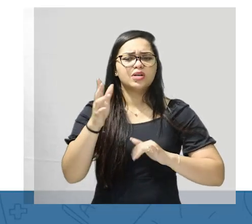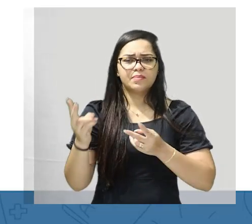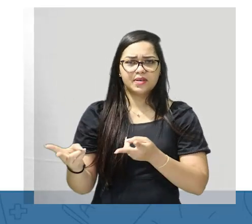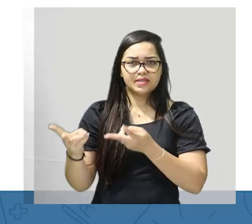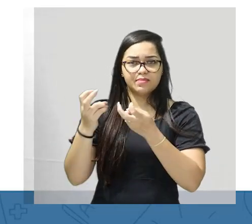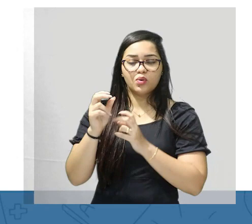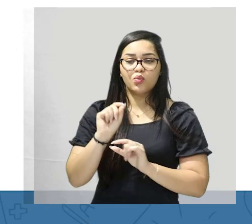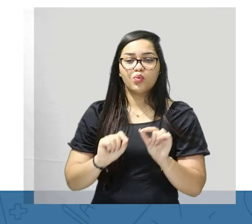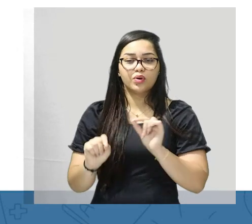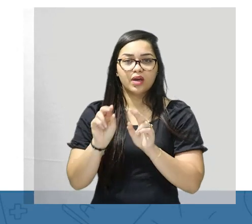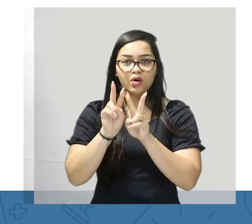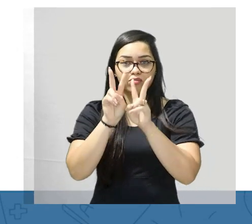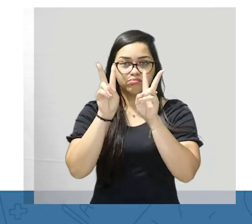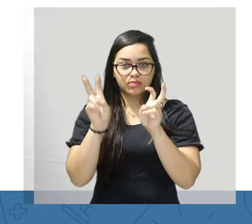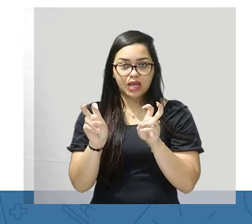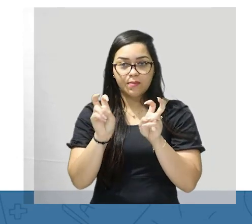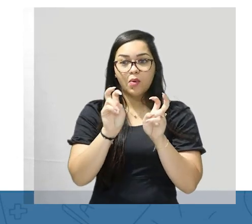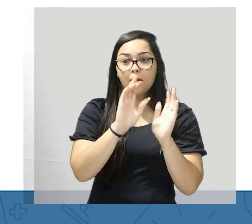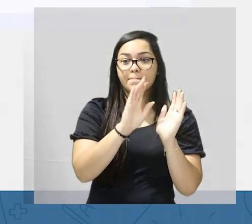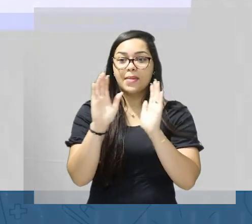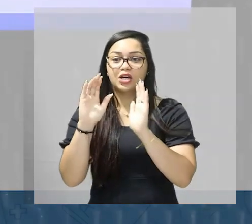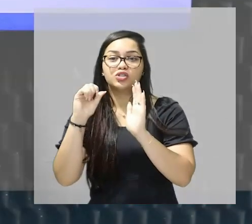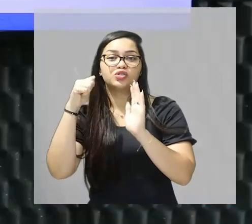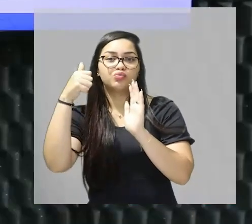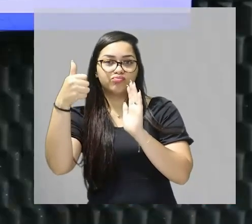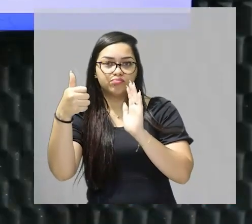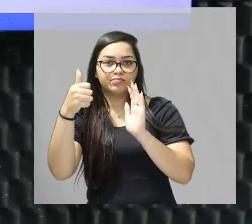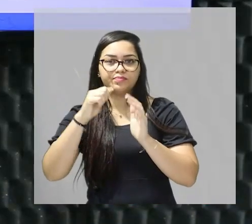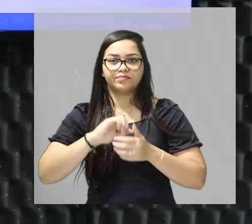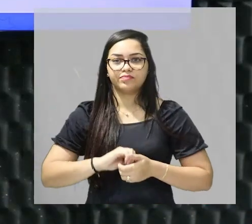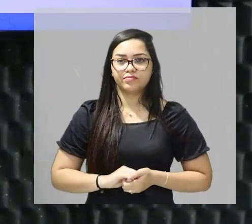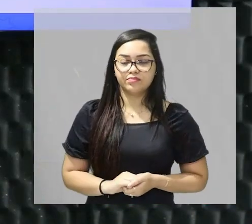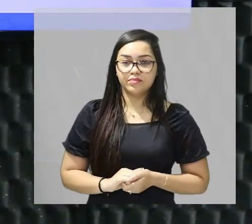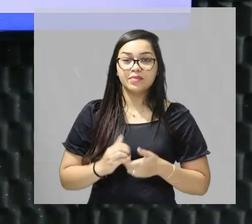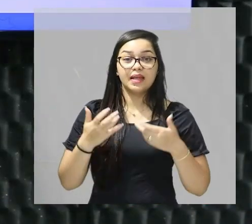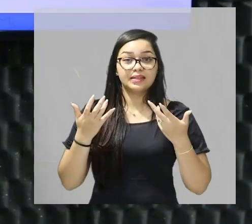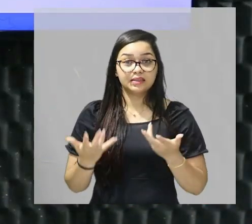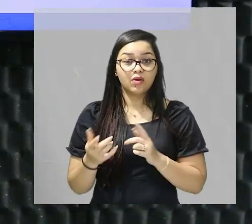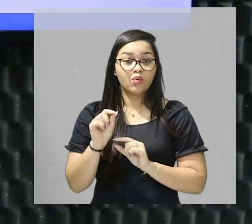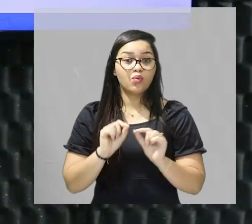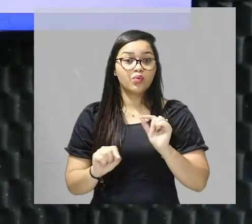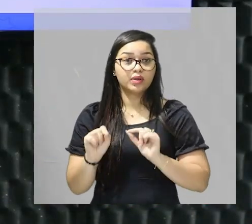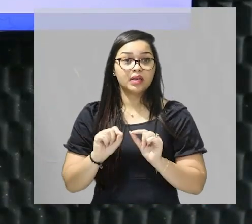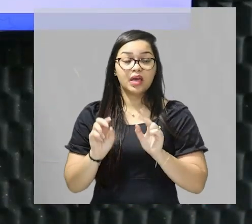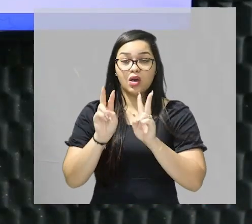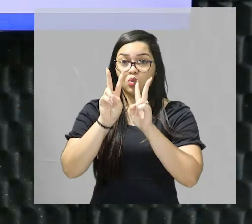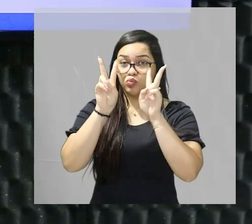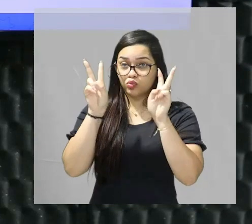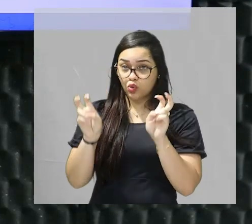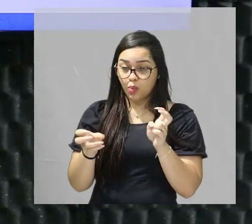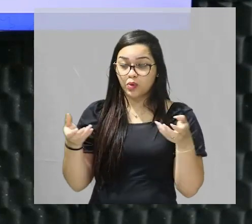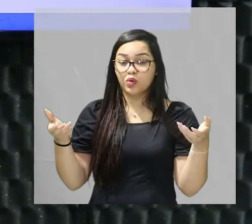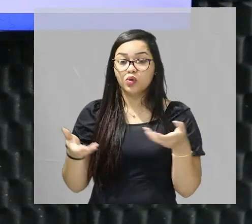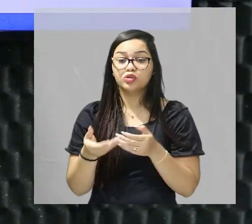o termo parte 1, né? Pois é. Então ligações químicas é um tópico que a gente